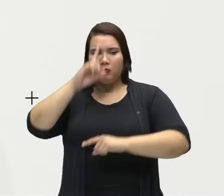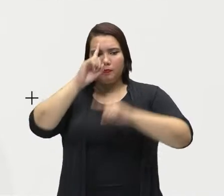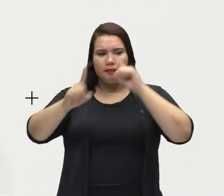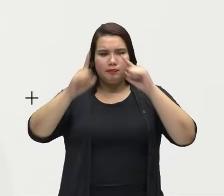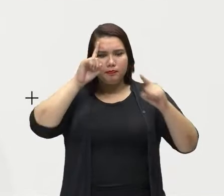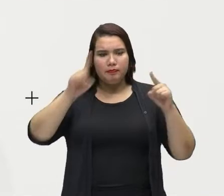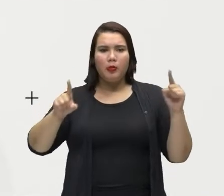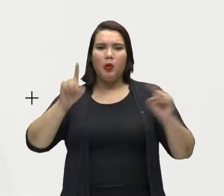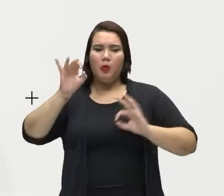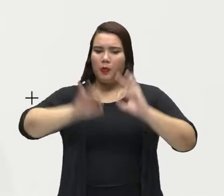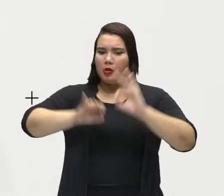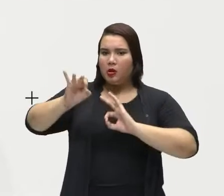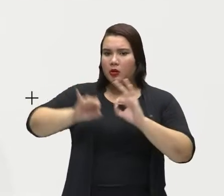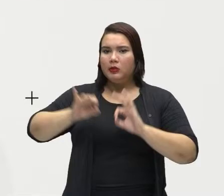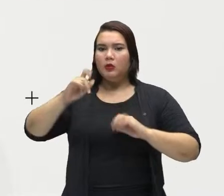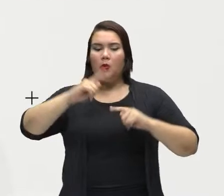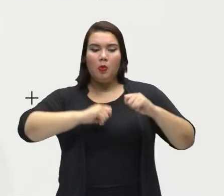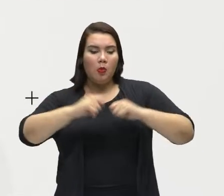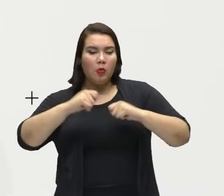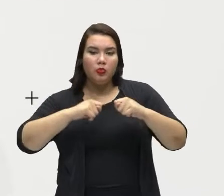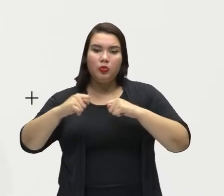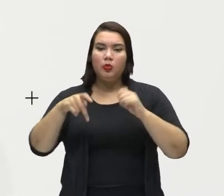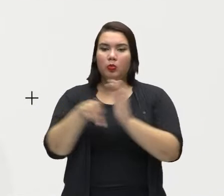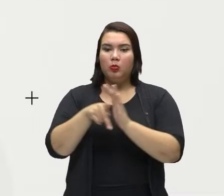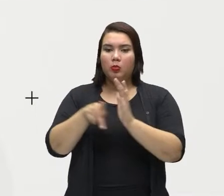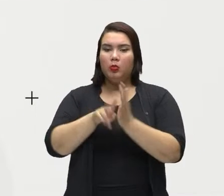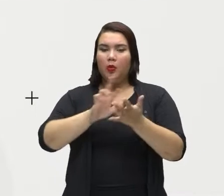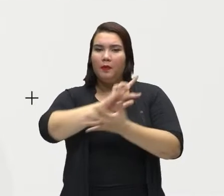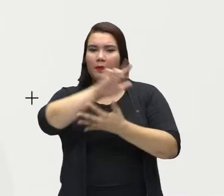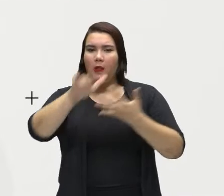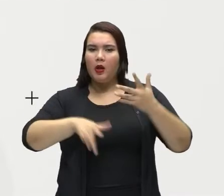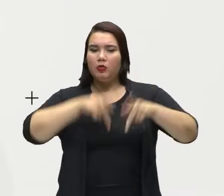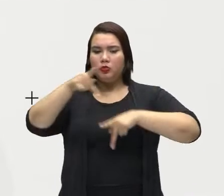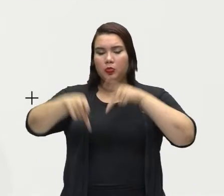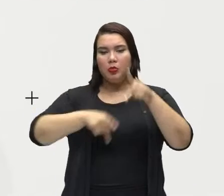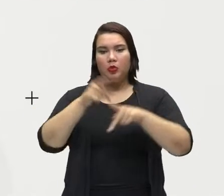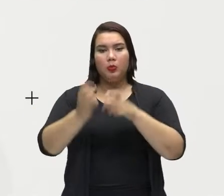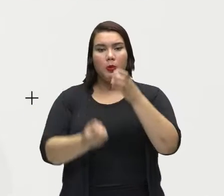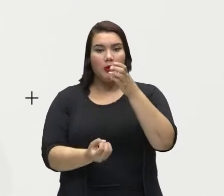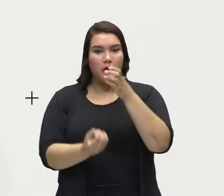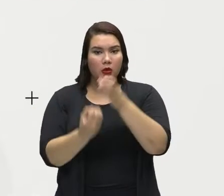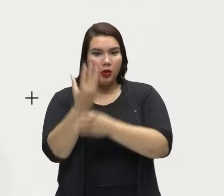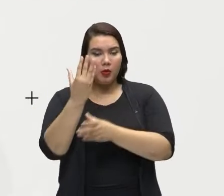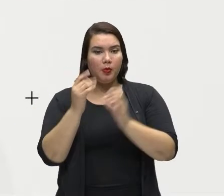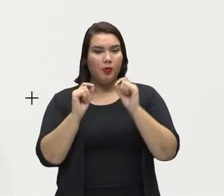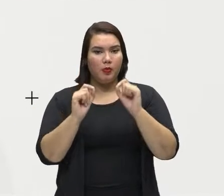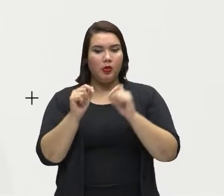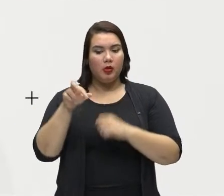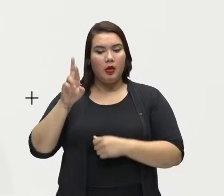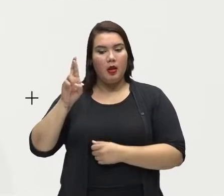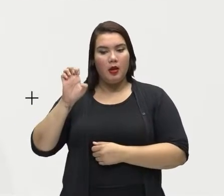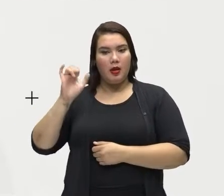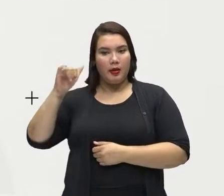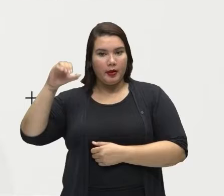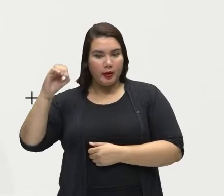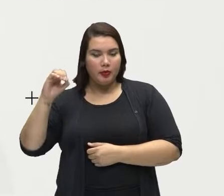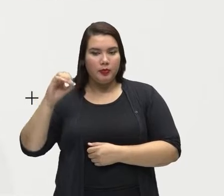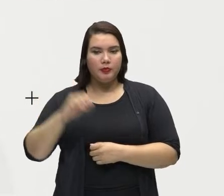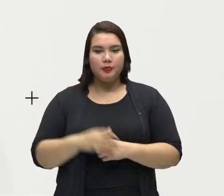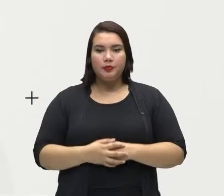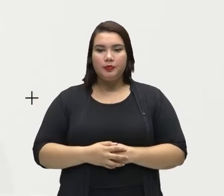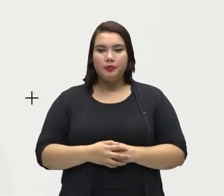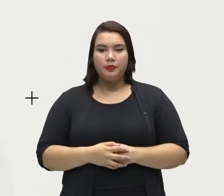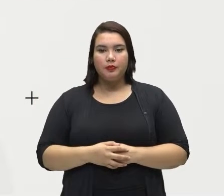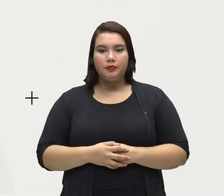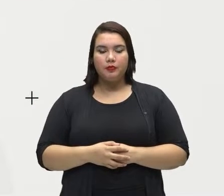controle sobre uma grande diversidade de povos que vão formar aí esses reinos, tá bom? Olha